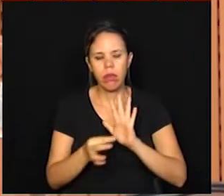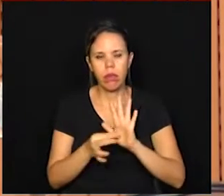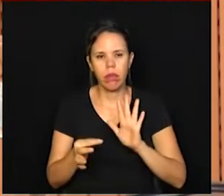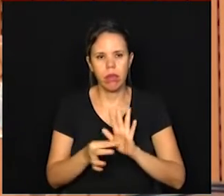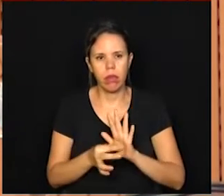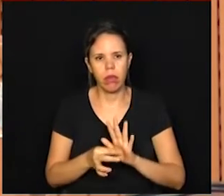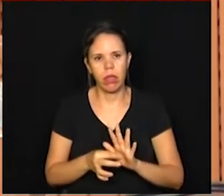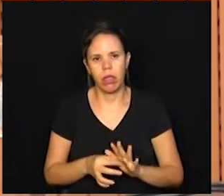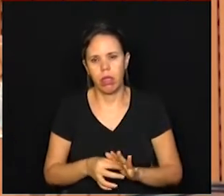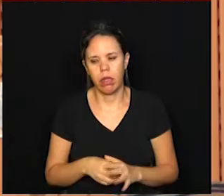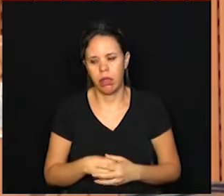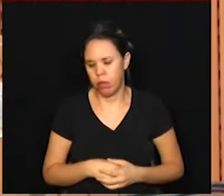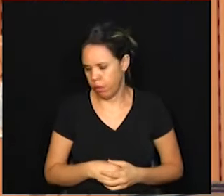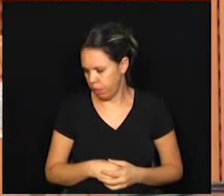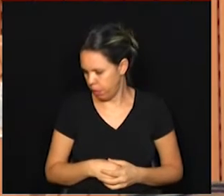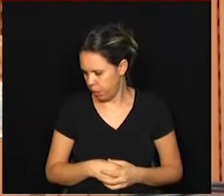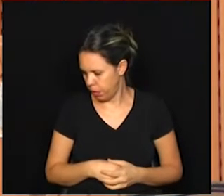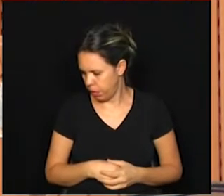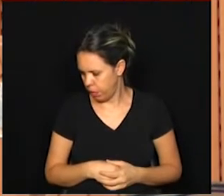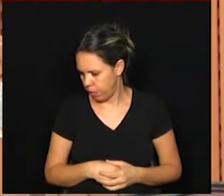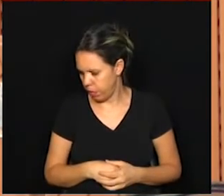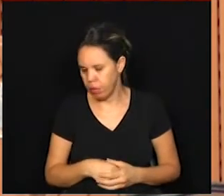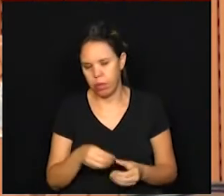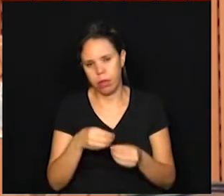opiniões, os diferentes